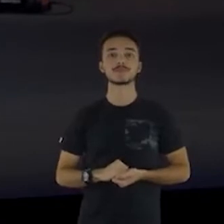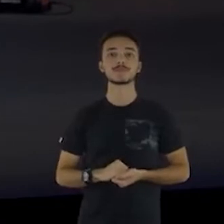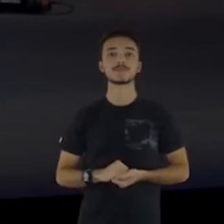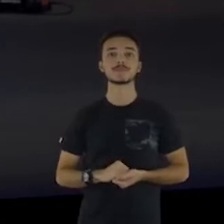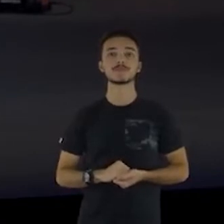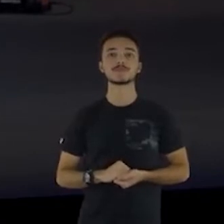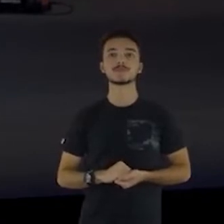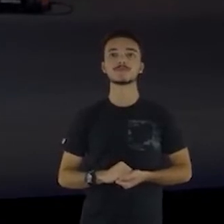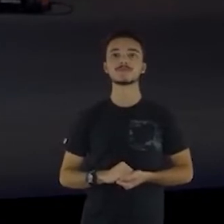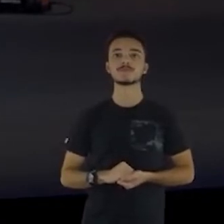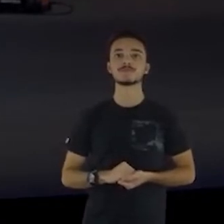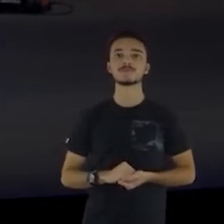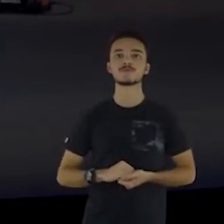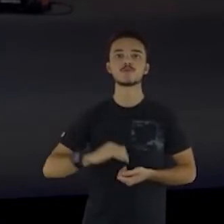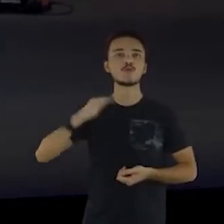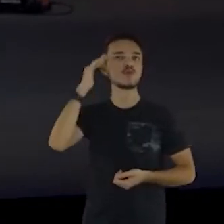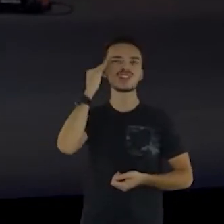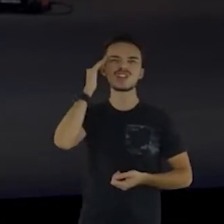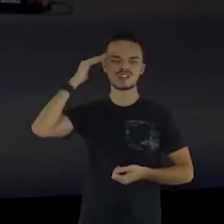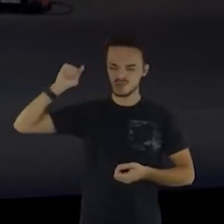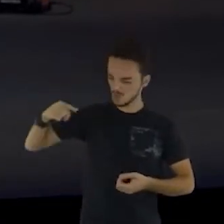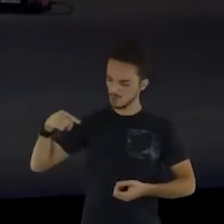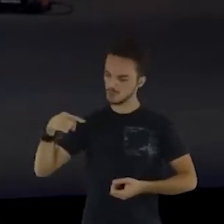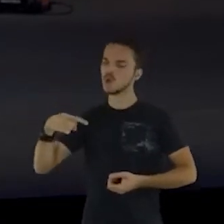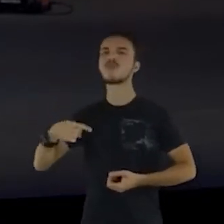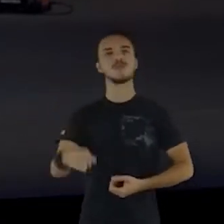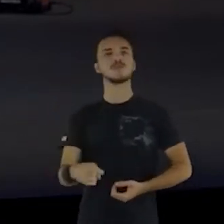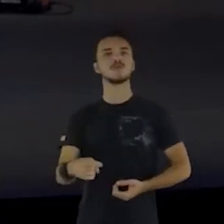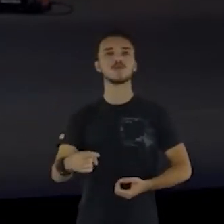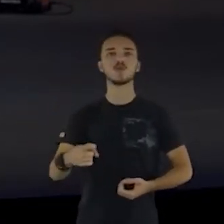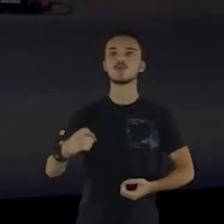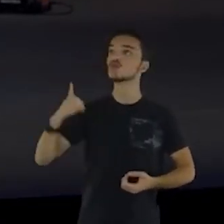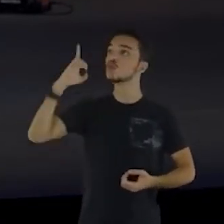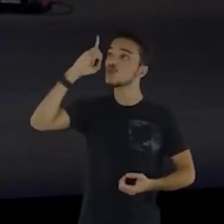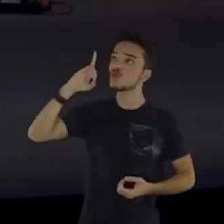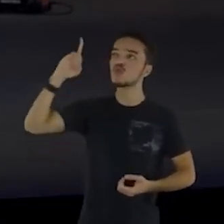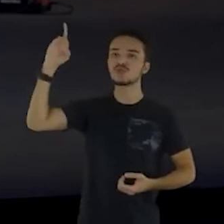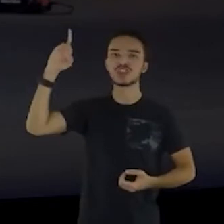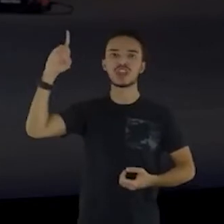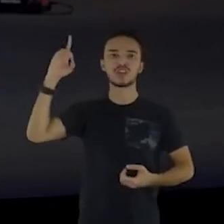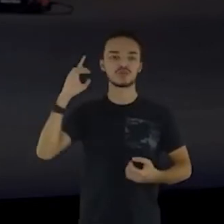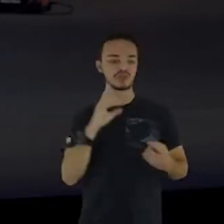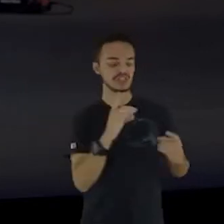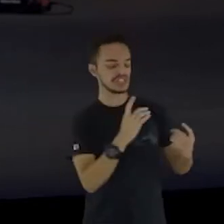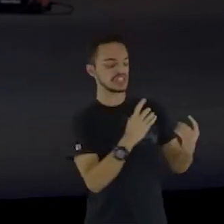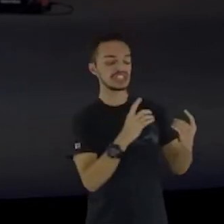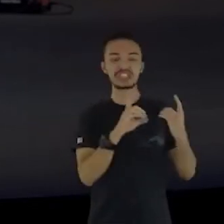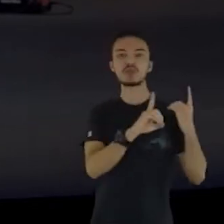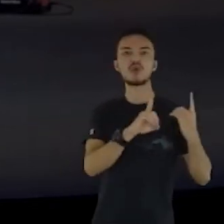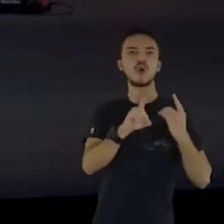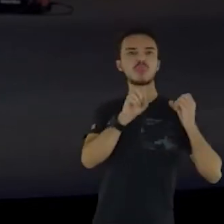o entendimento das coisas de Deus e não seja enganado por doutrinas vãs.